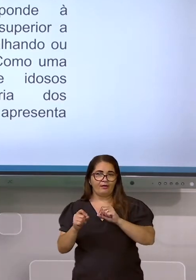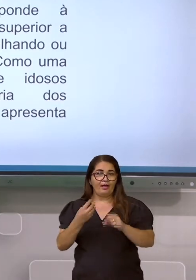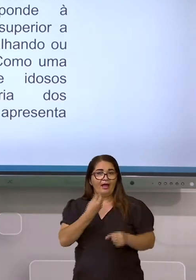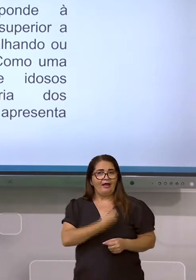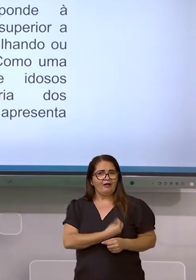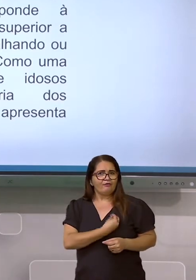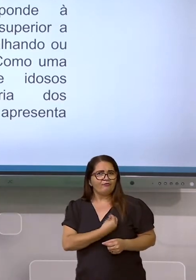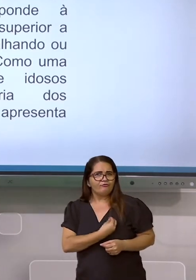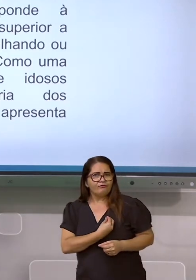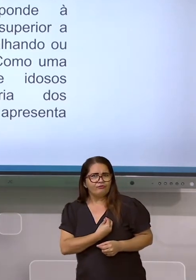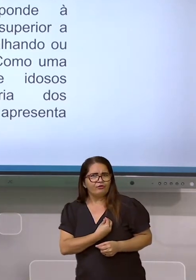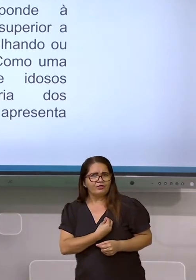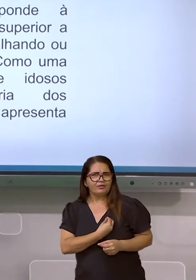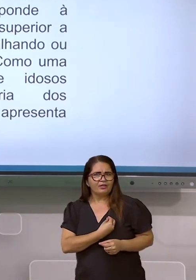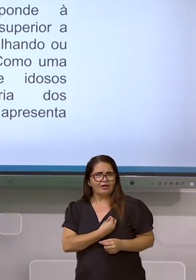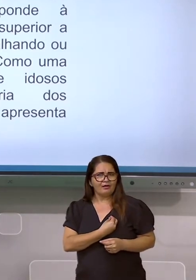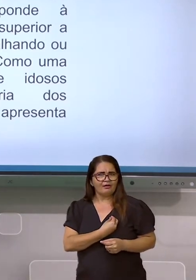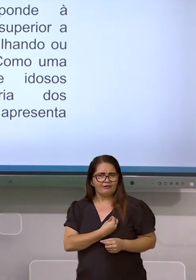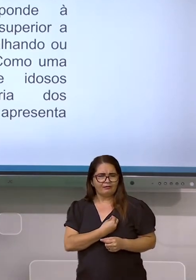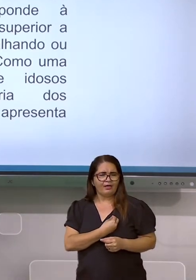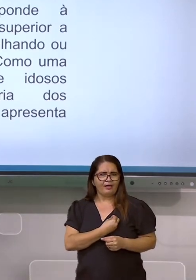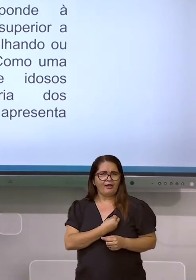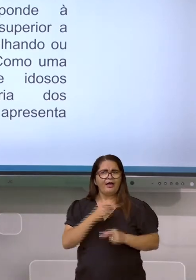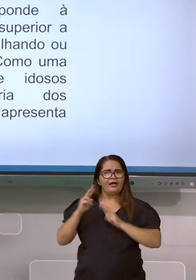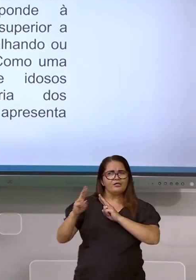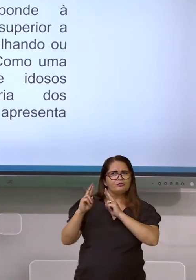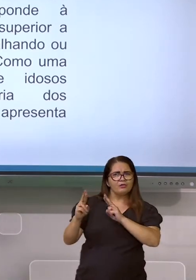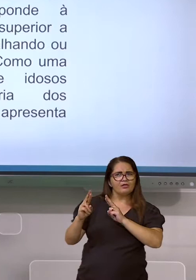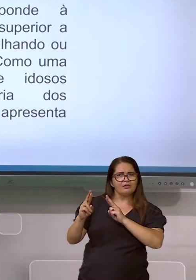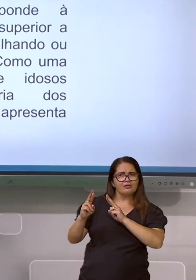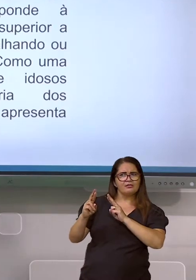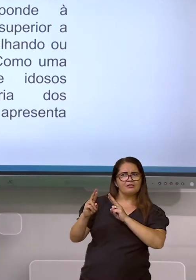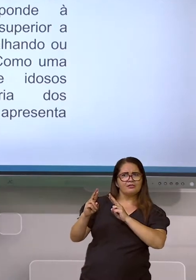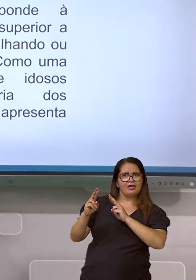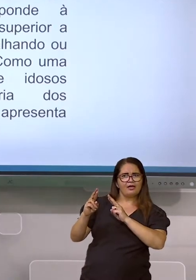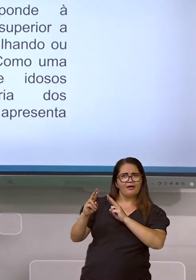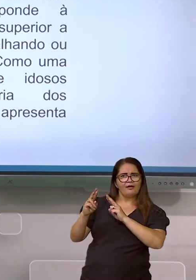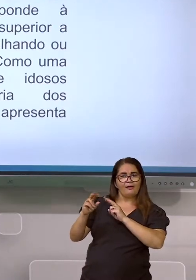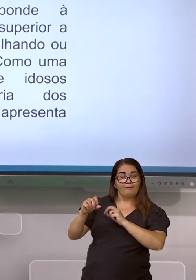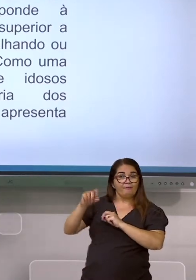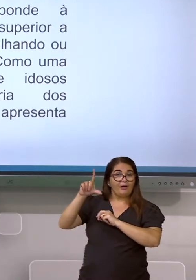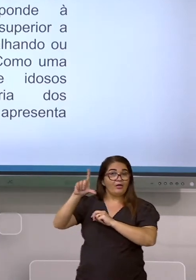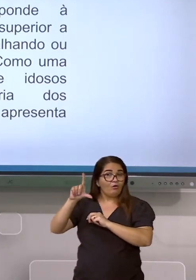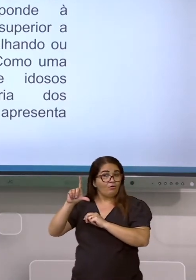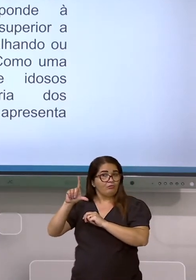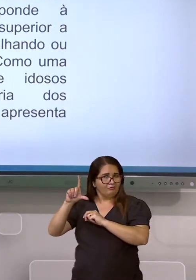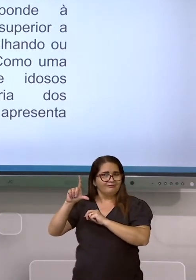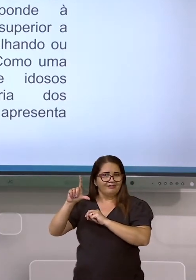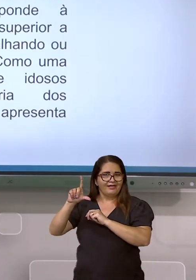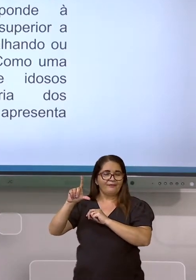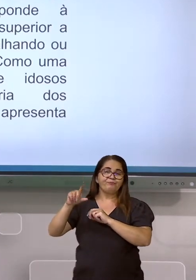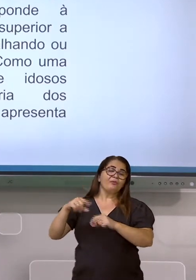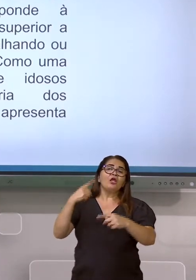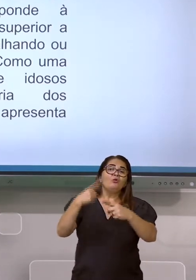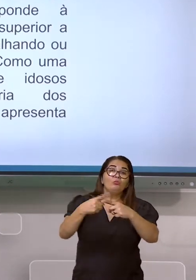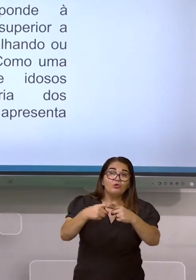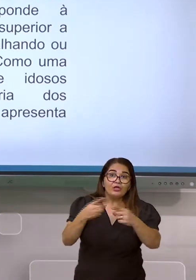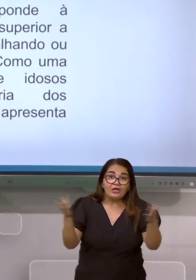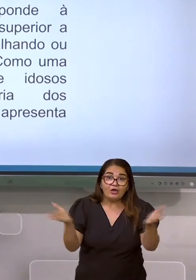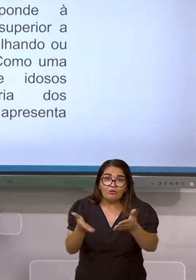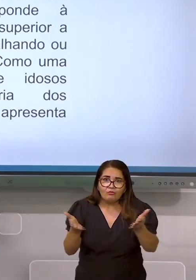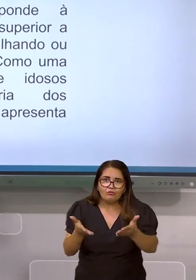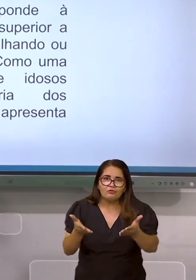nossa expectativa de vida está aumentando, também o nosso tempo no mercado de trabalho